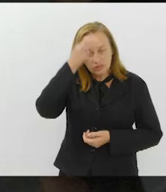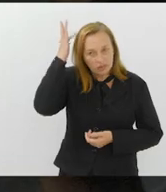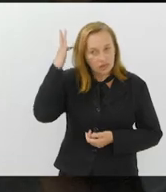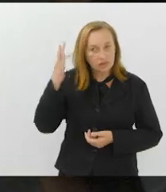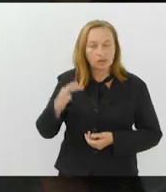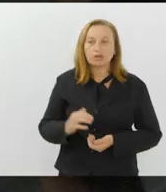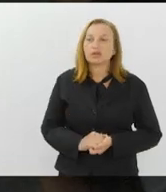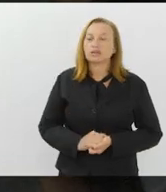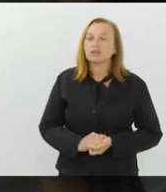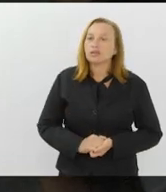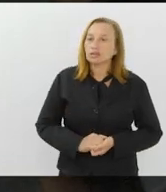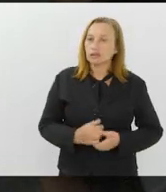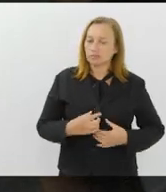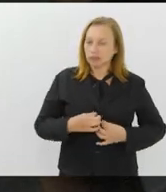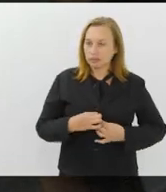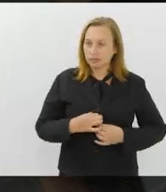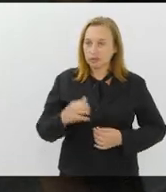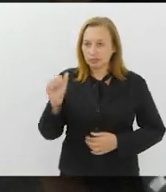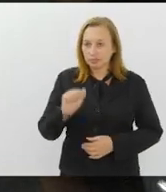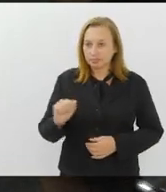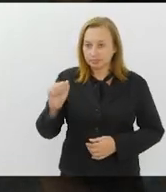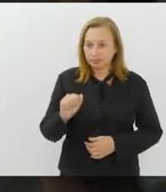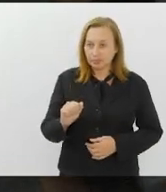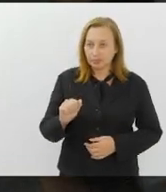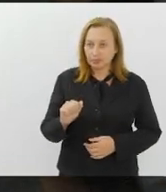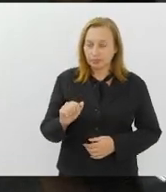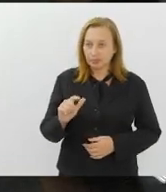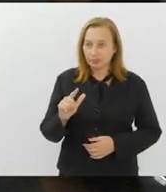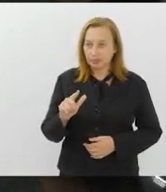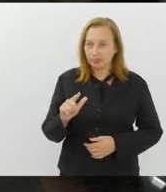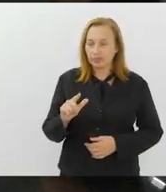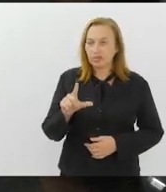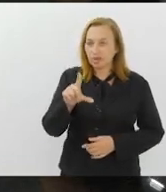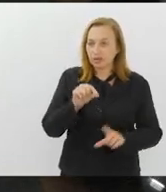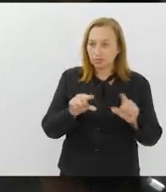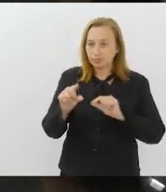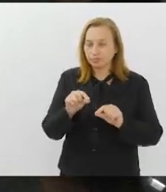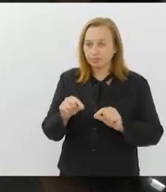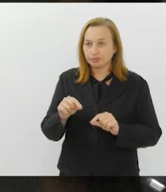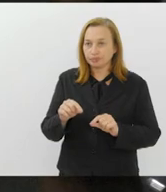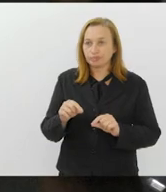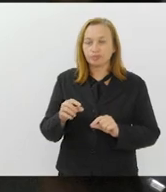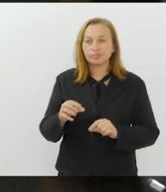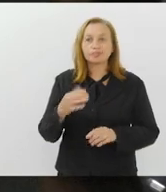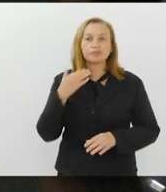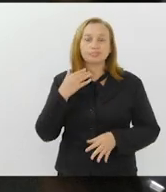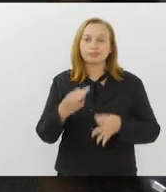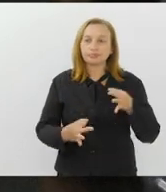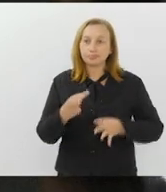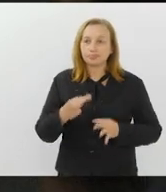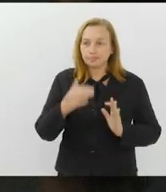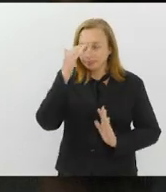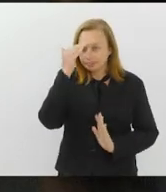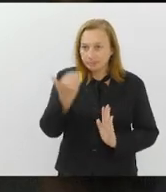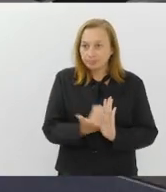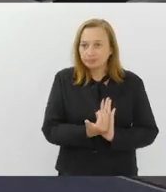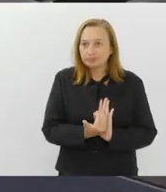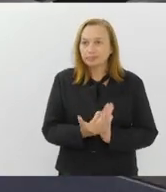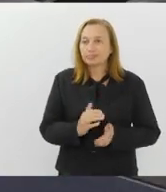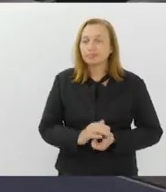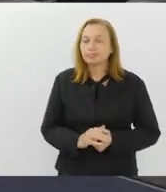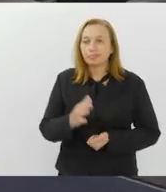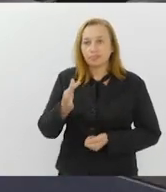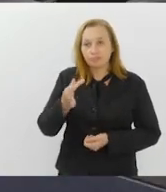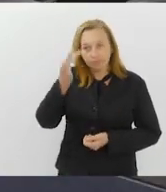da associação é liminar e as decisões judiciais devem ser cumpridas. Ô Fred,